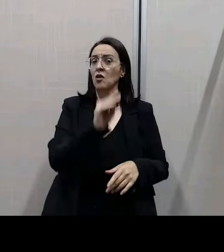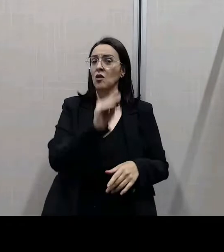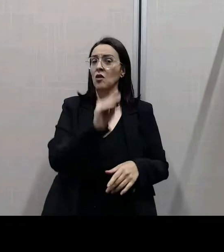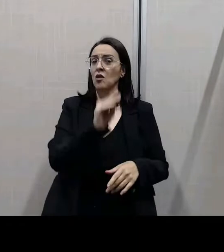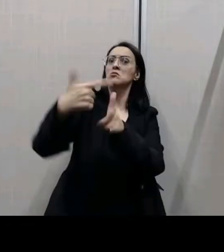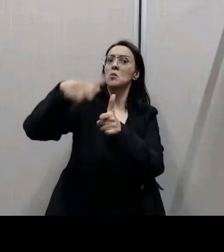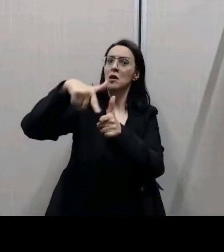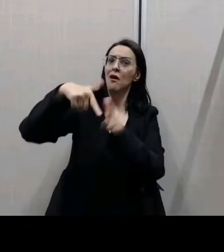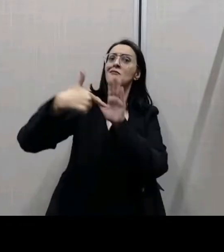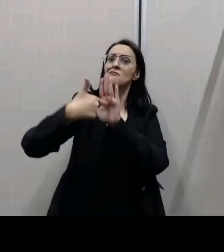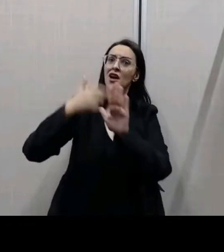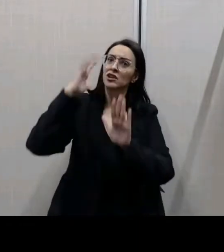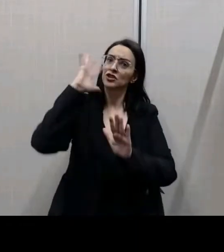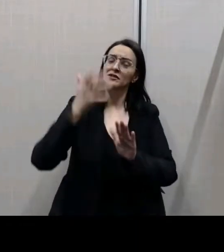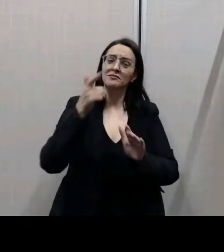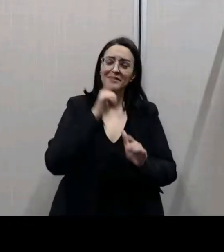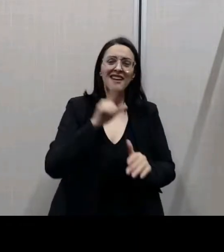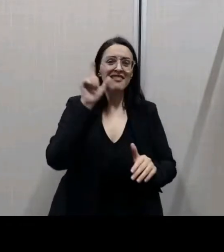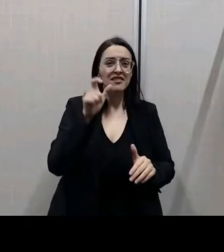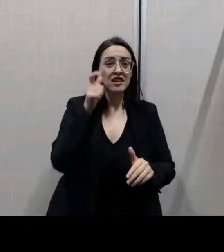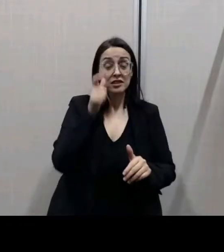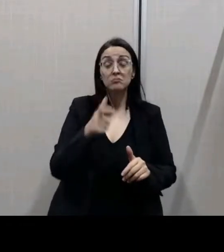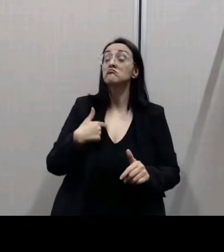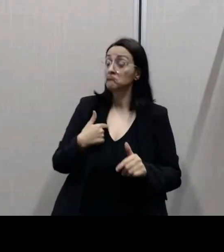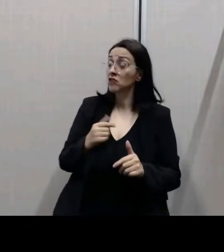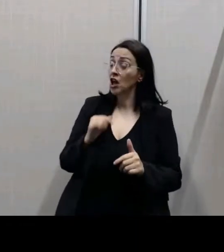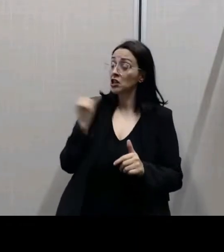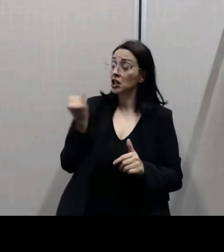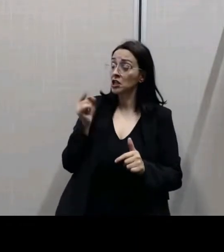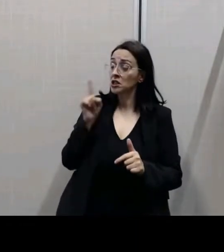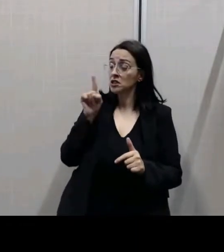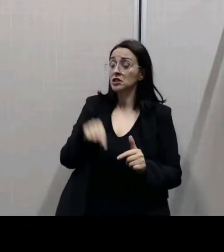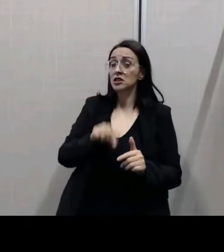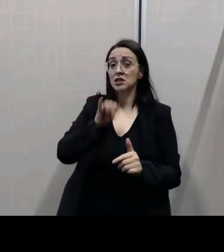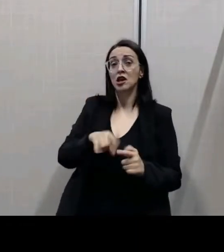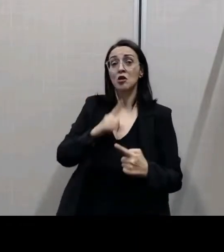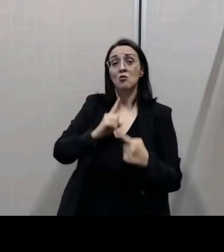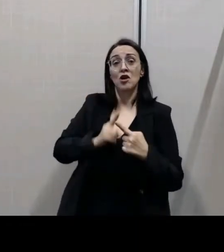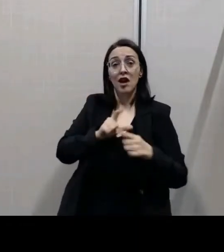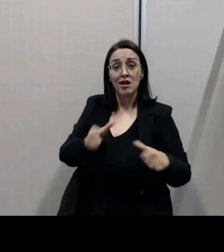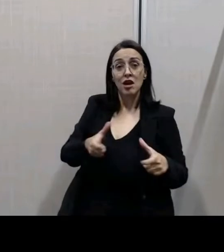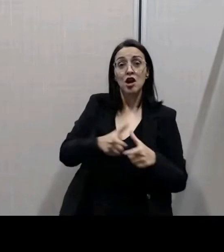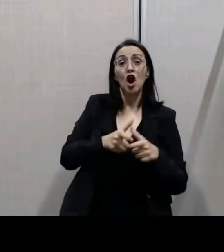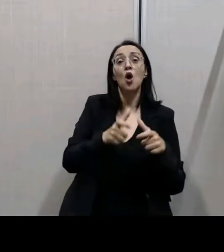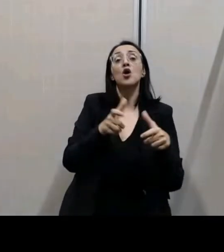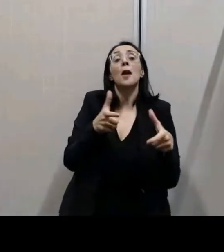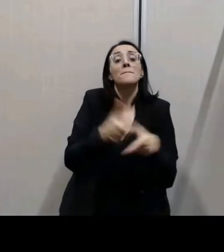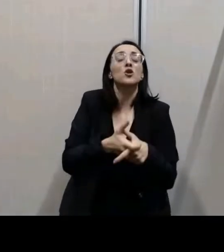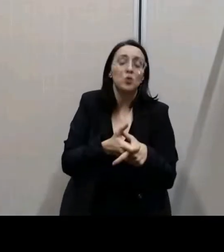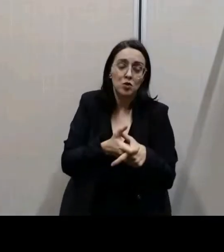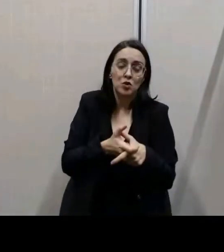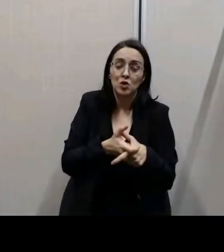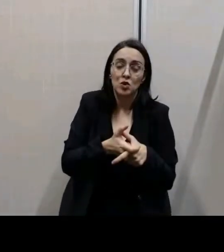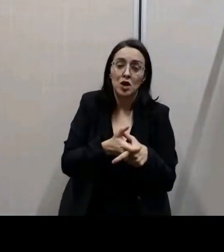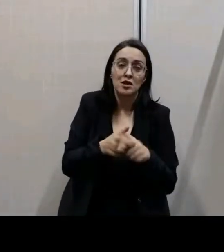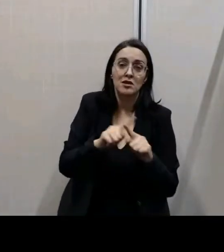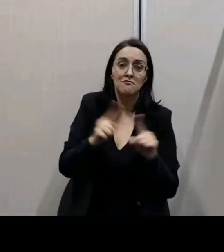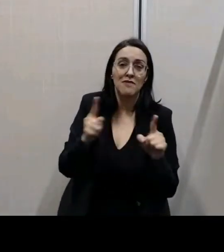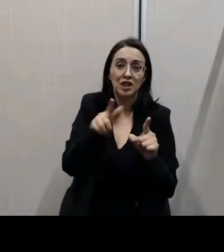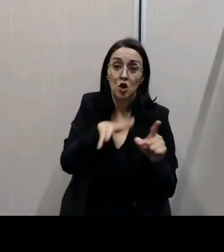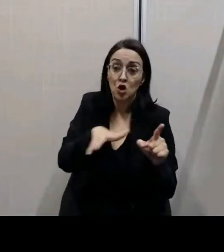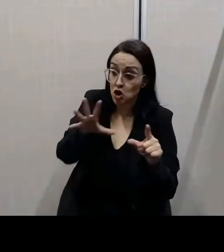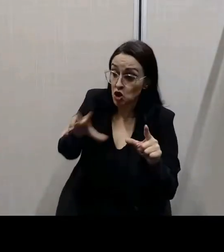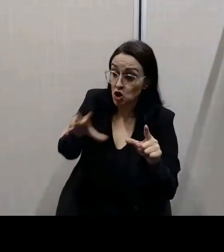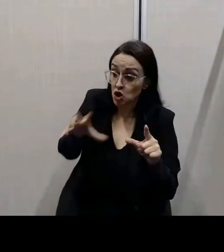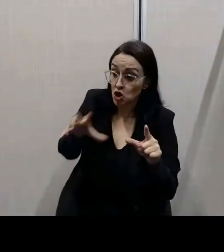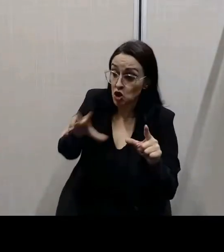são tão importantes também, né? É bem nesse ponto que eu abordo, porque eu faço parte de uma das minorias, mas eu não faço parte de